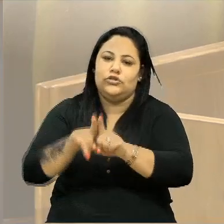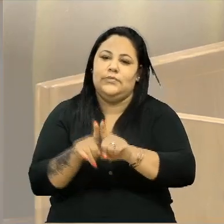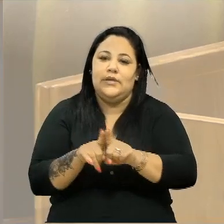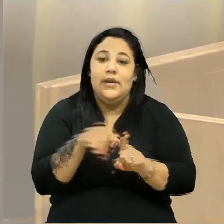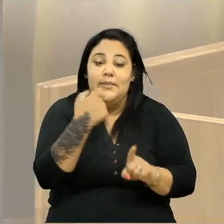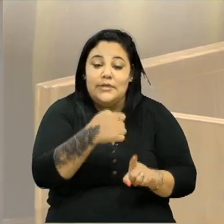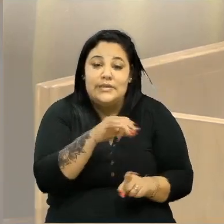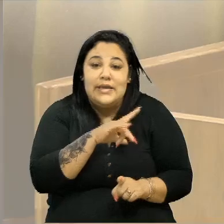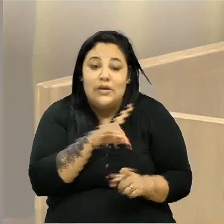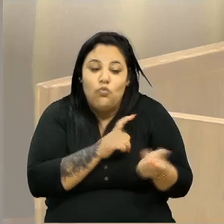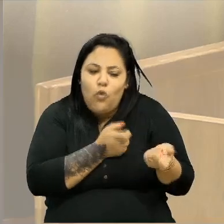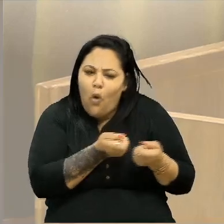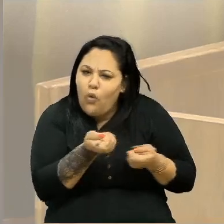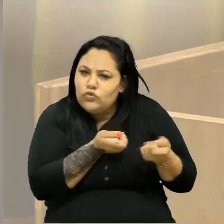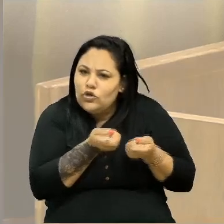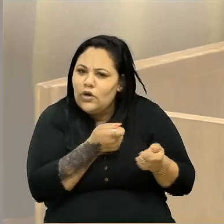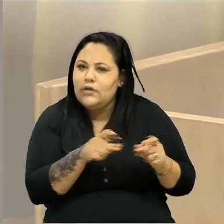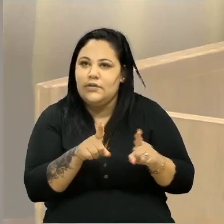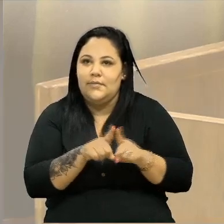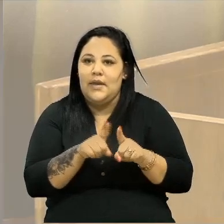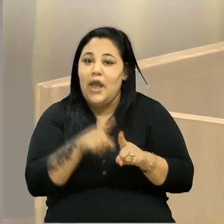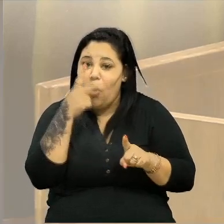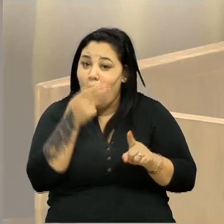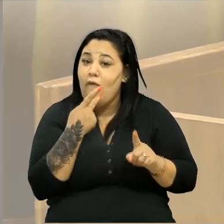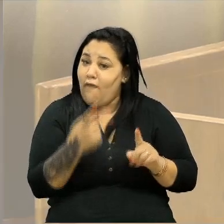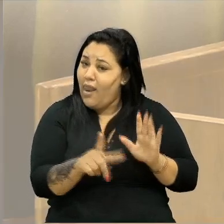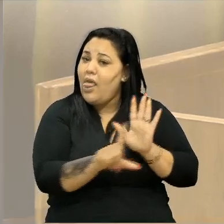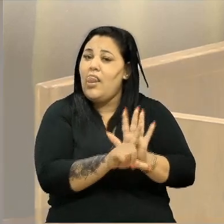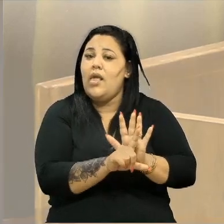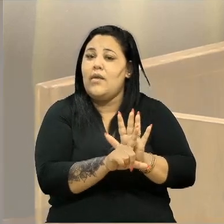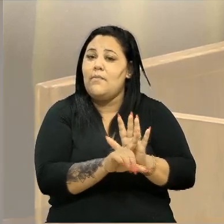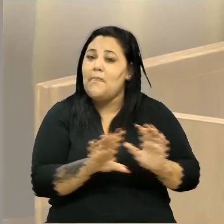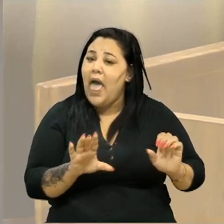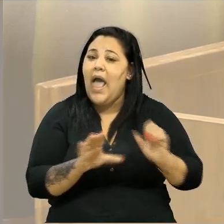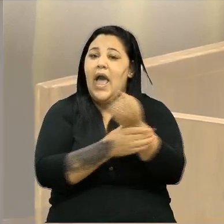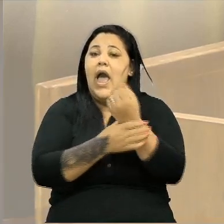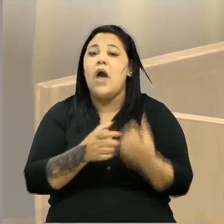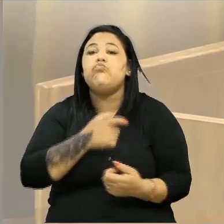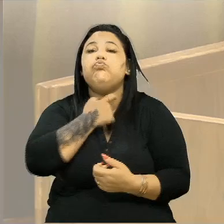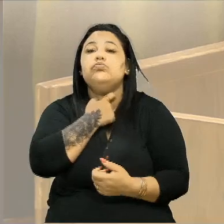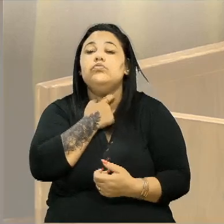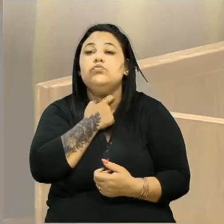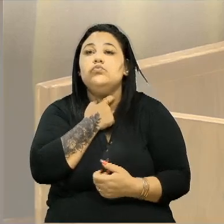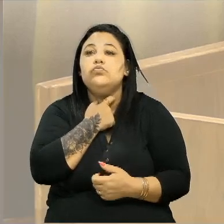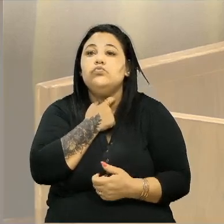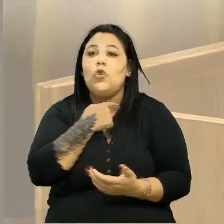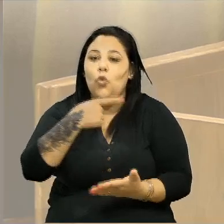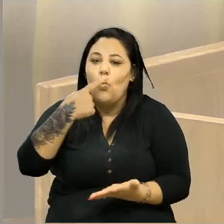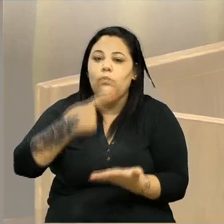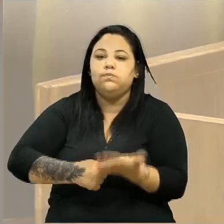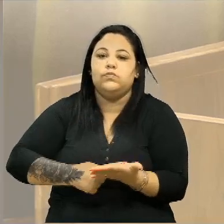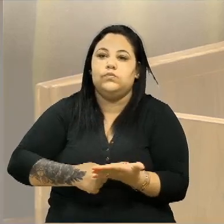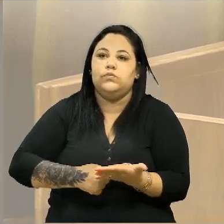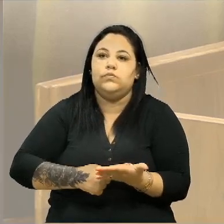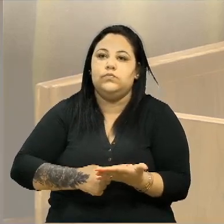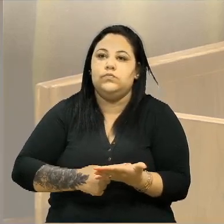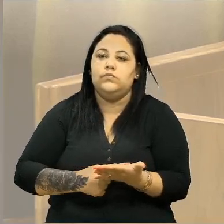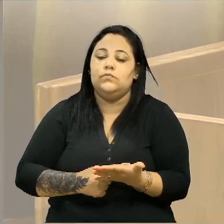uma fiscalização, vide o que diz a lei, para garantir o compromisso do protocolo. Inclusive, a lei federal